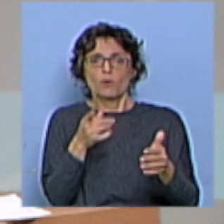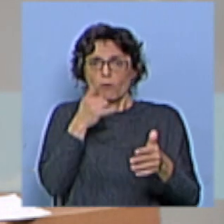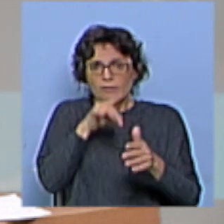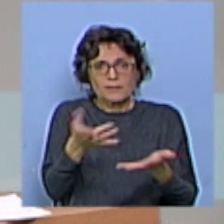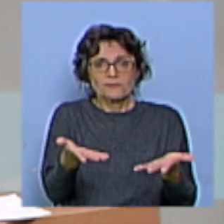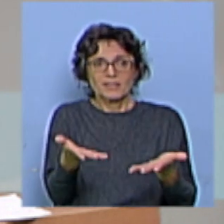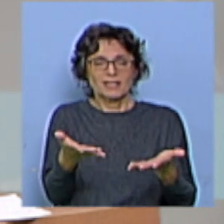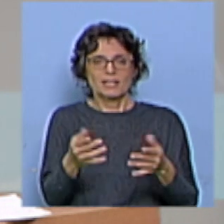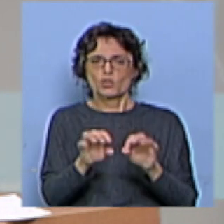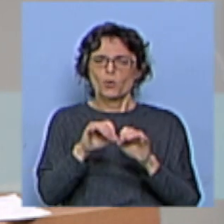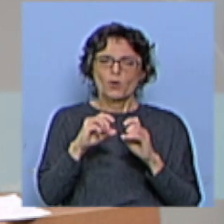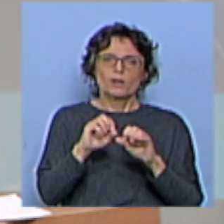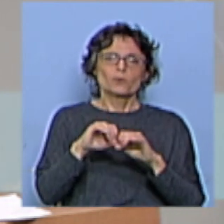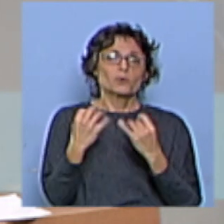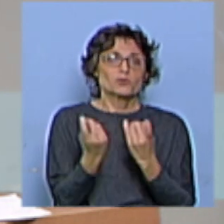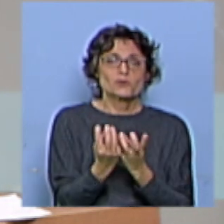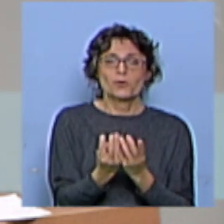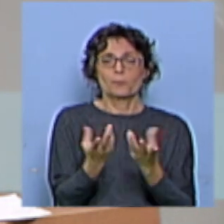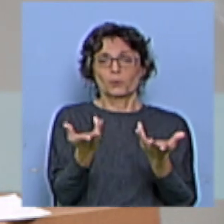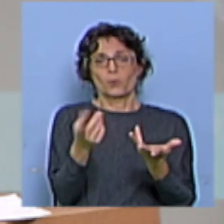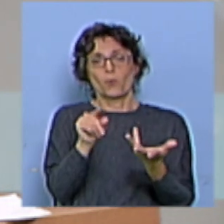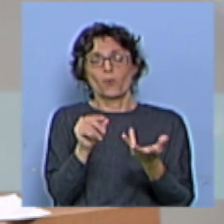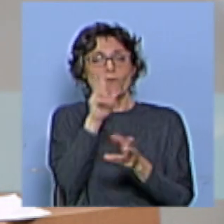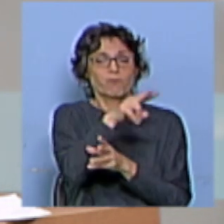workshops, concertos de verão, portanto toda uma panóplia